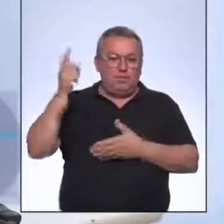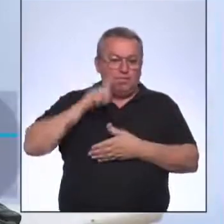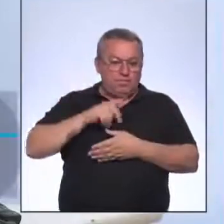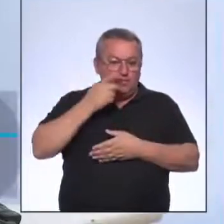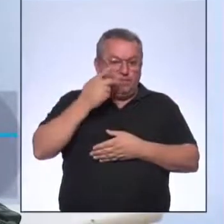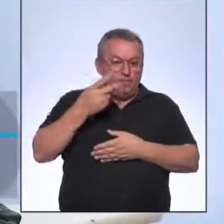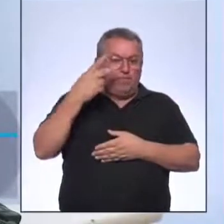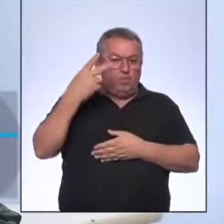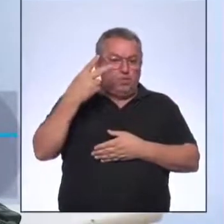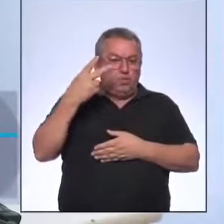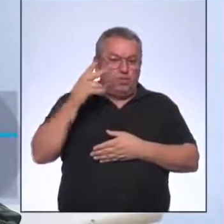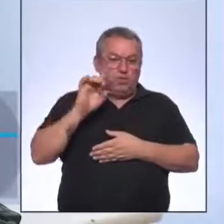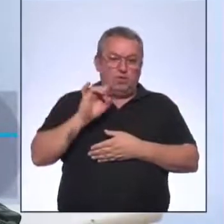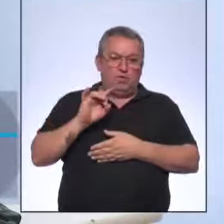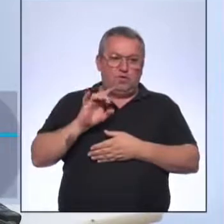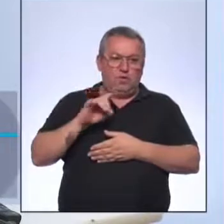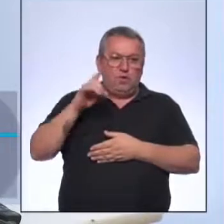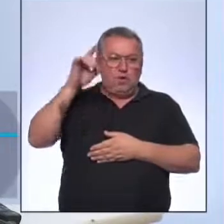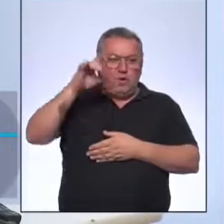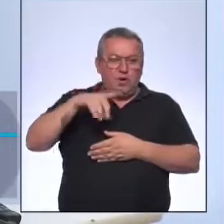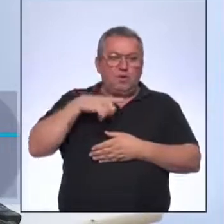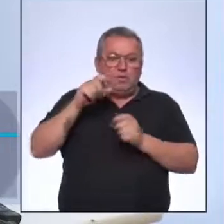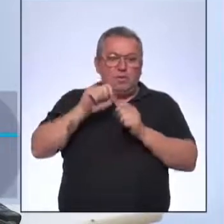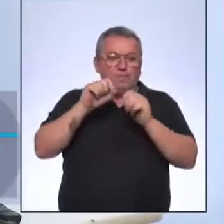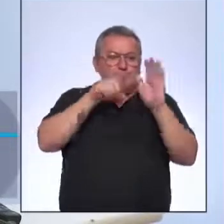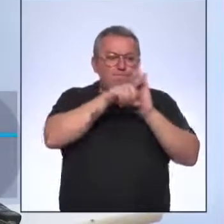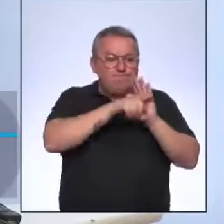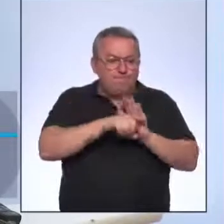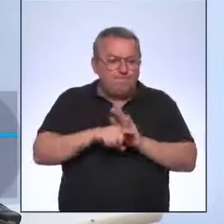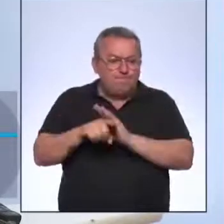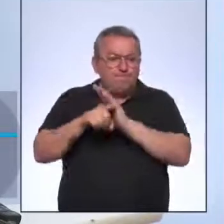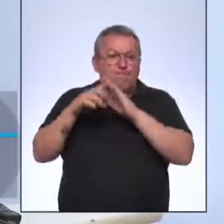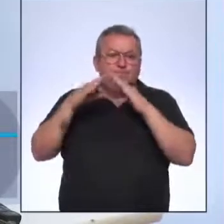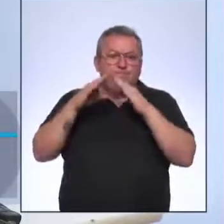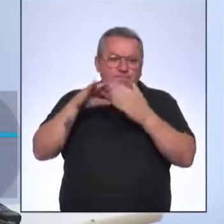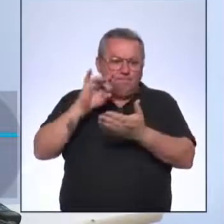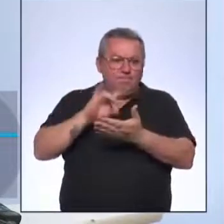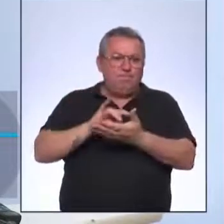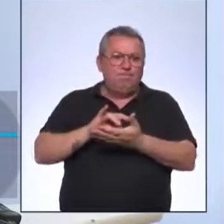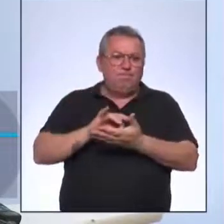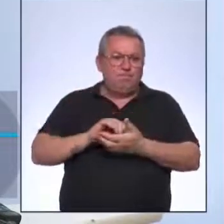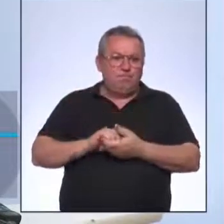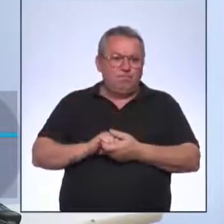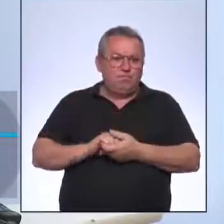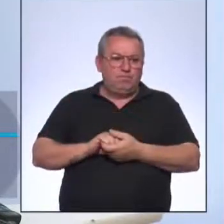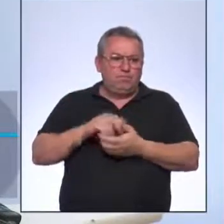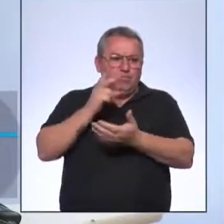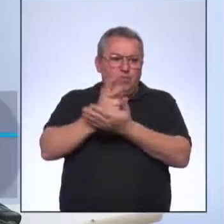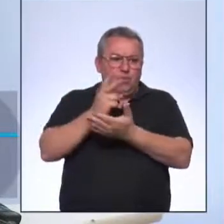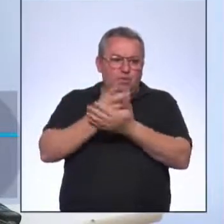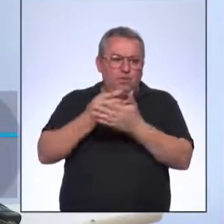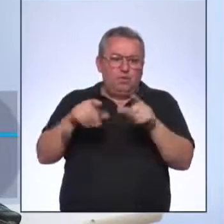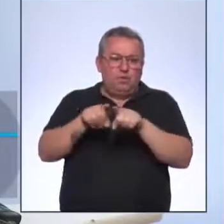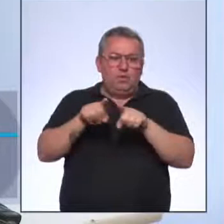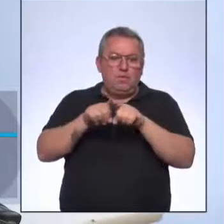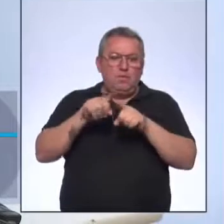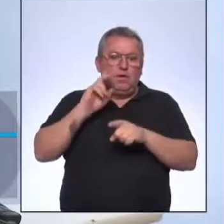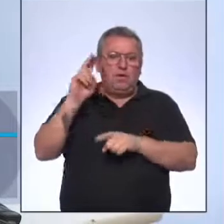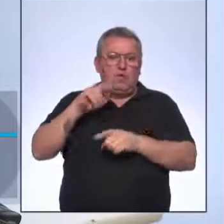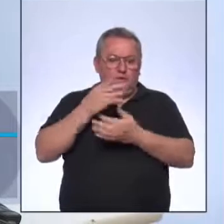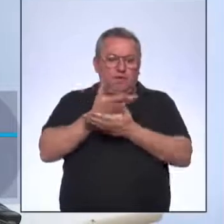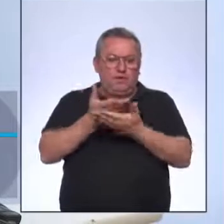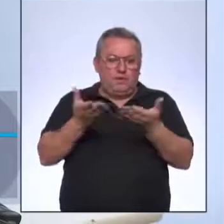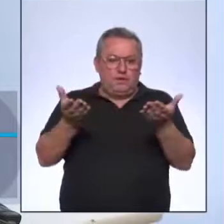sobre 2 danças só. O resto teria que ser pesquisado em casa mesmo. Continuando, pessoal, eu trouxe para